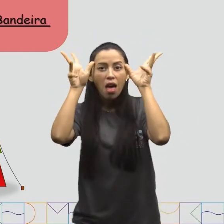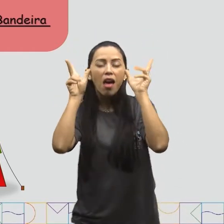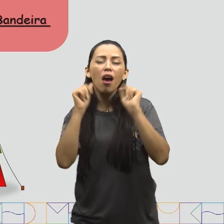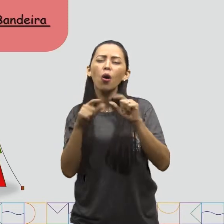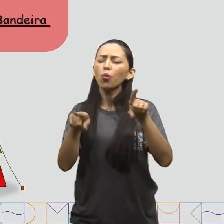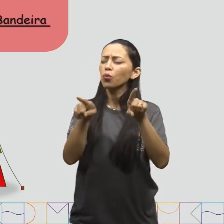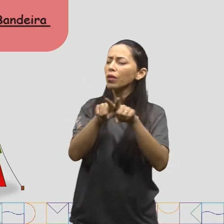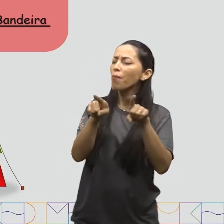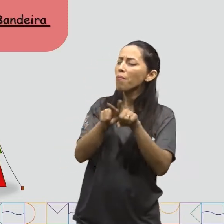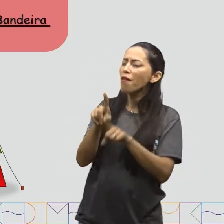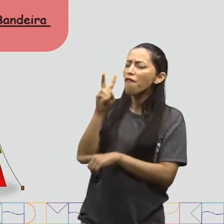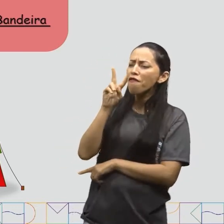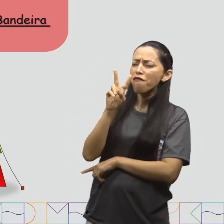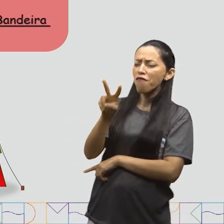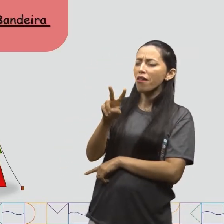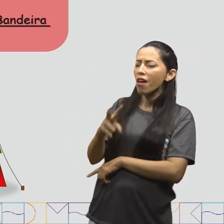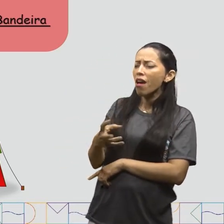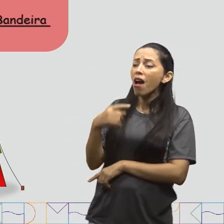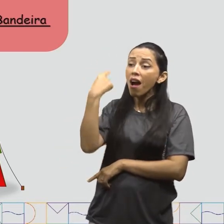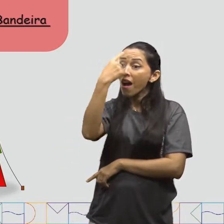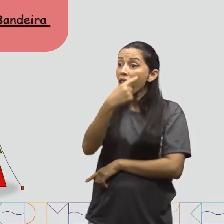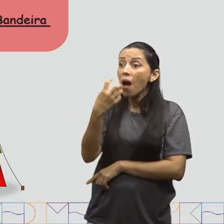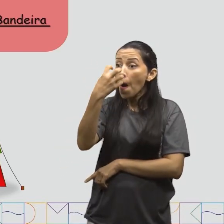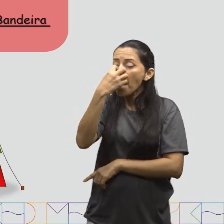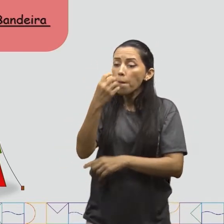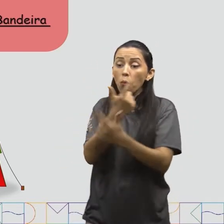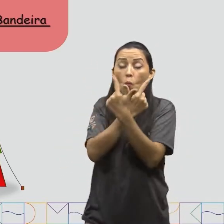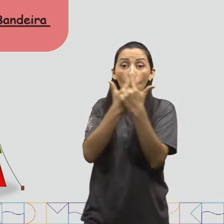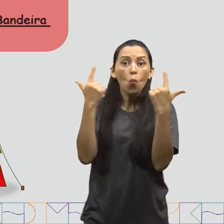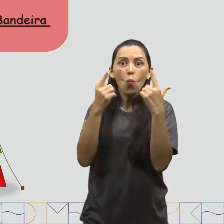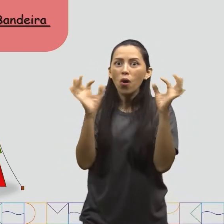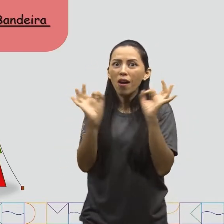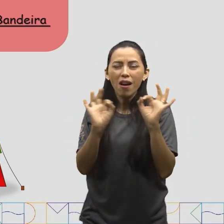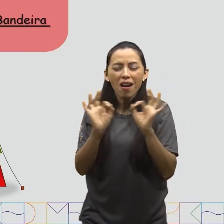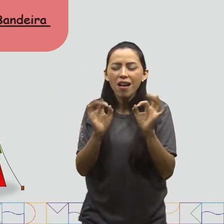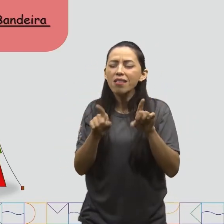leão, ver a cara do palhaço sem pintura e